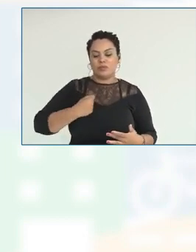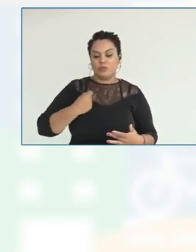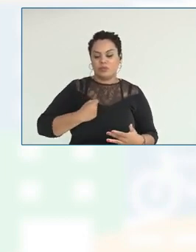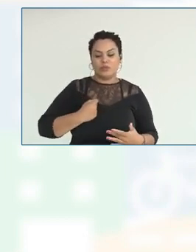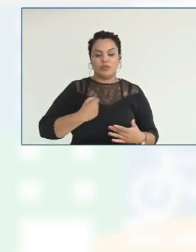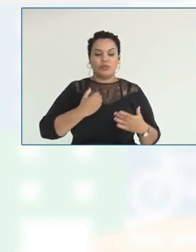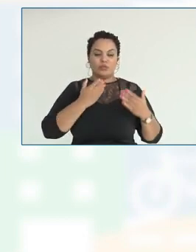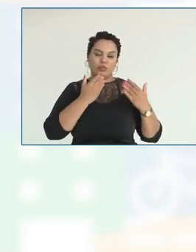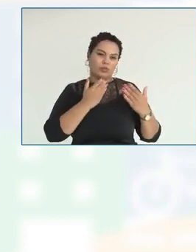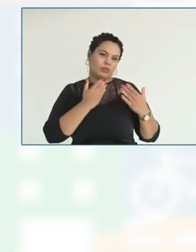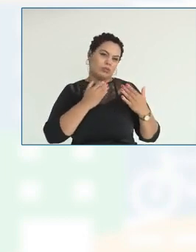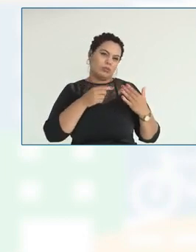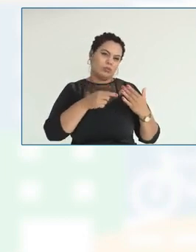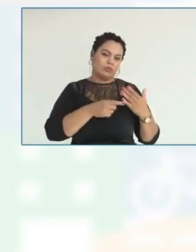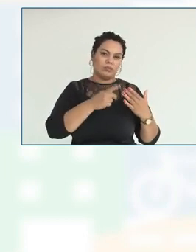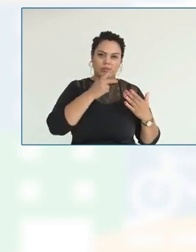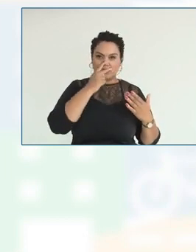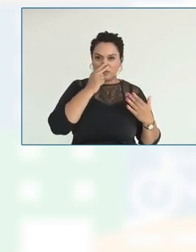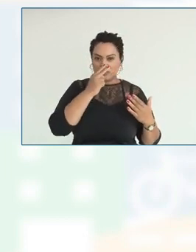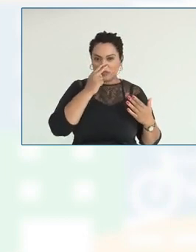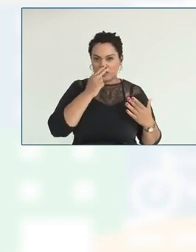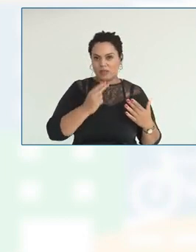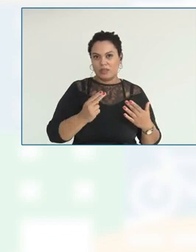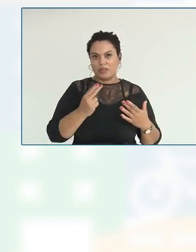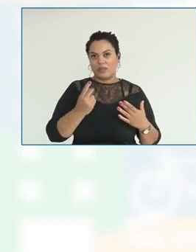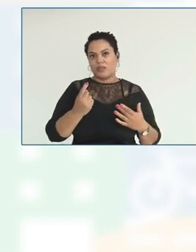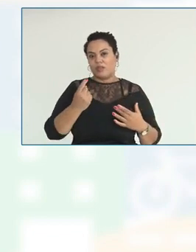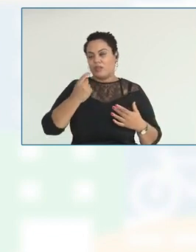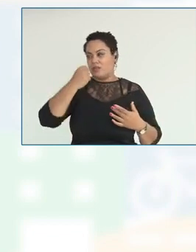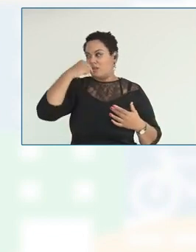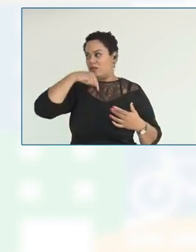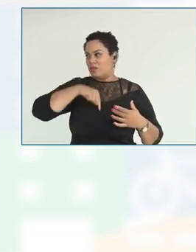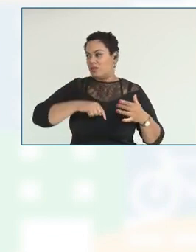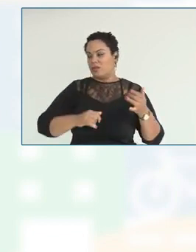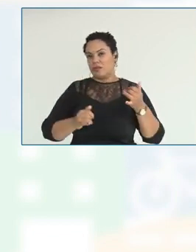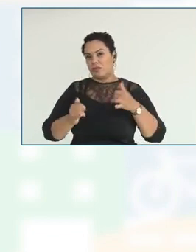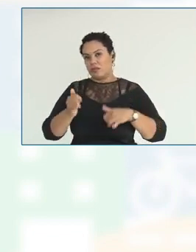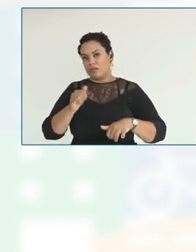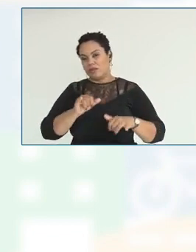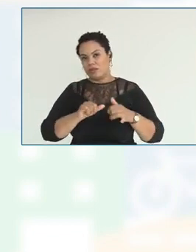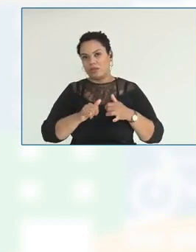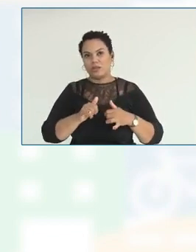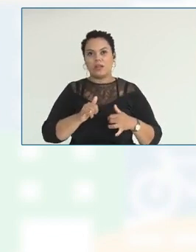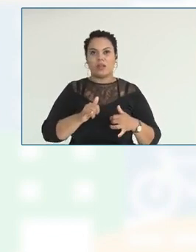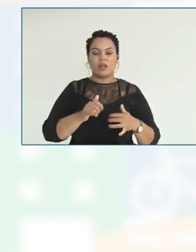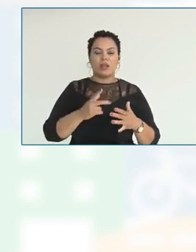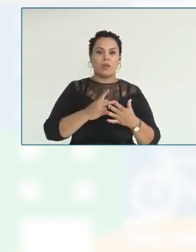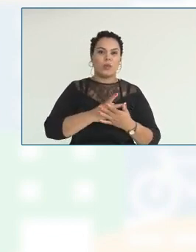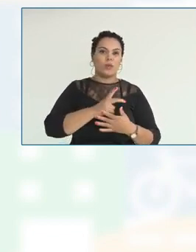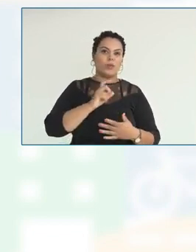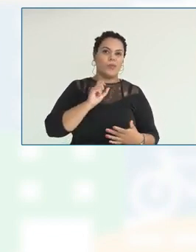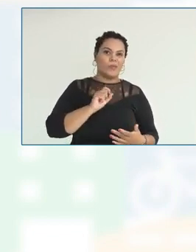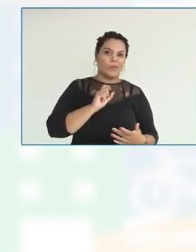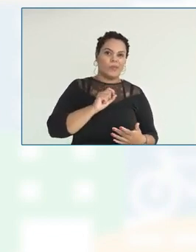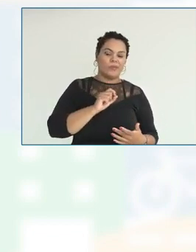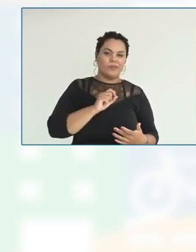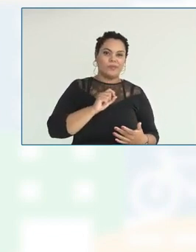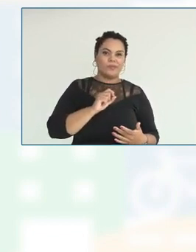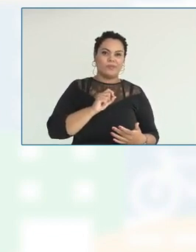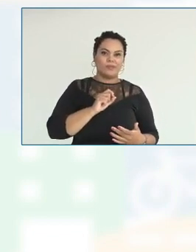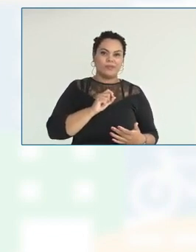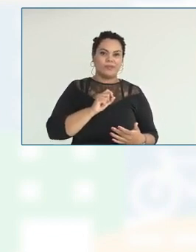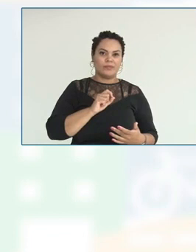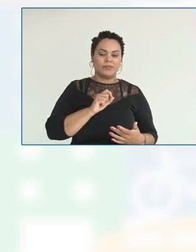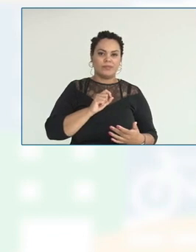né, de intoxicação exógena, né, e o que acontece? A gente tem aqui, na série